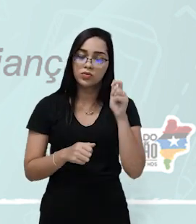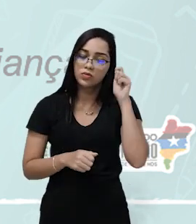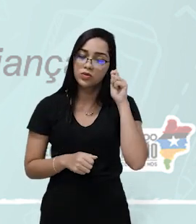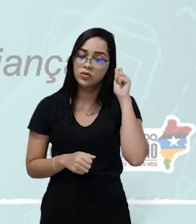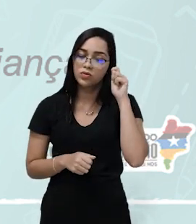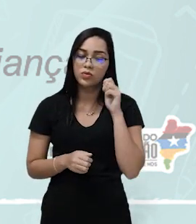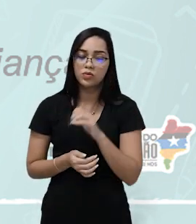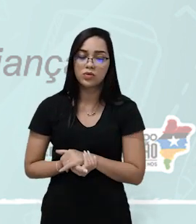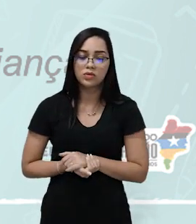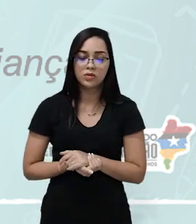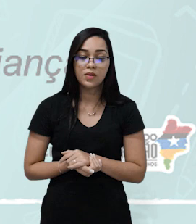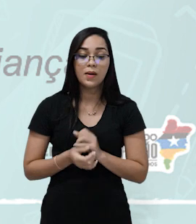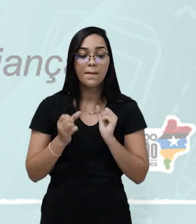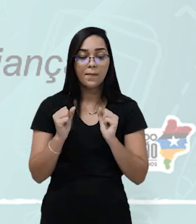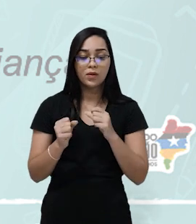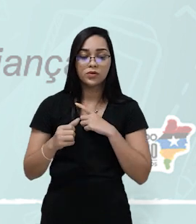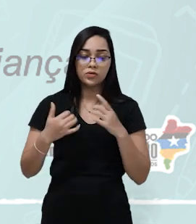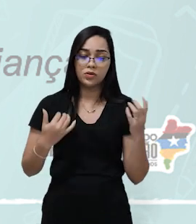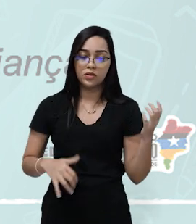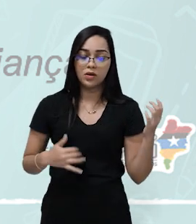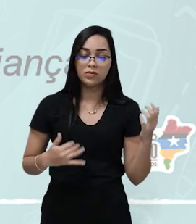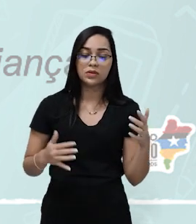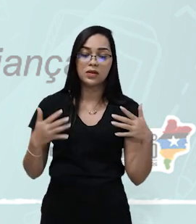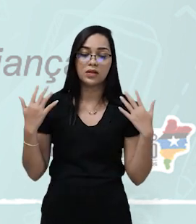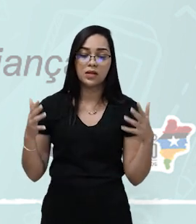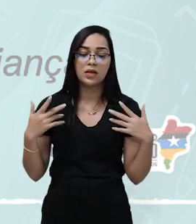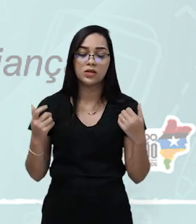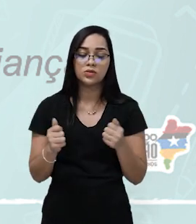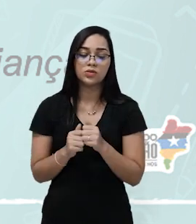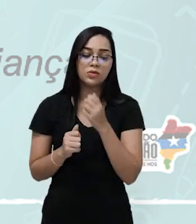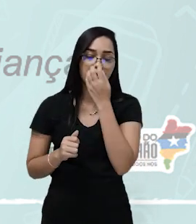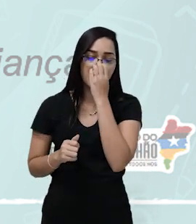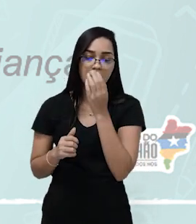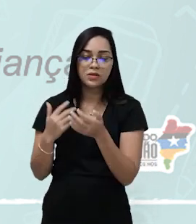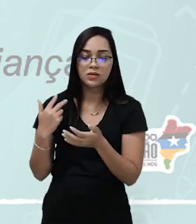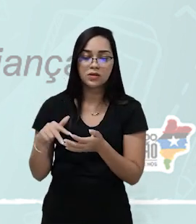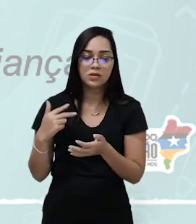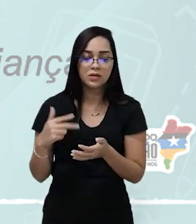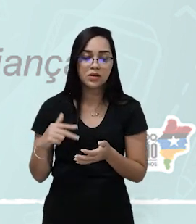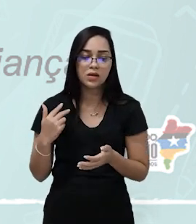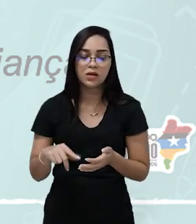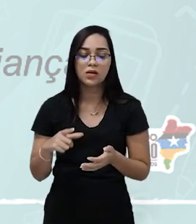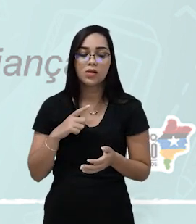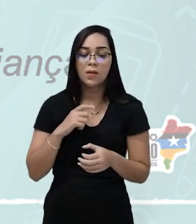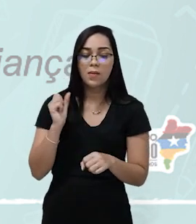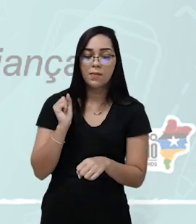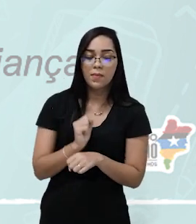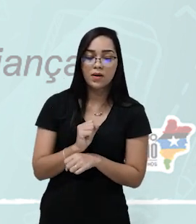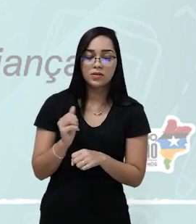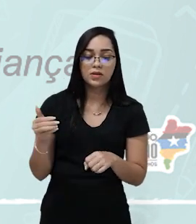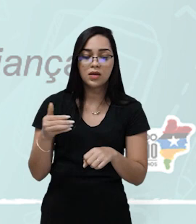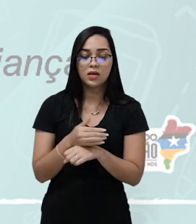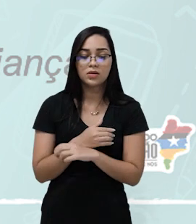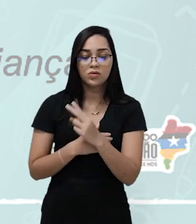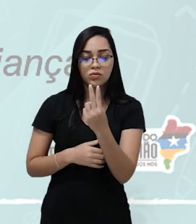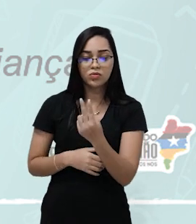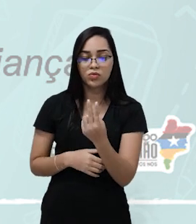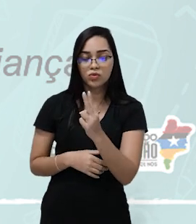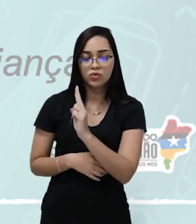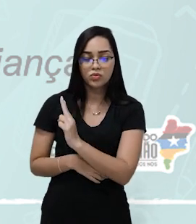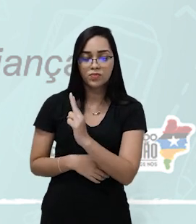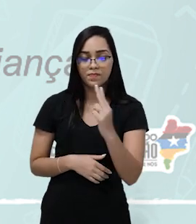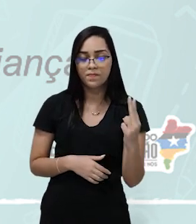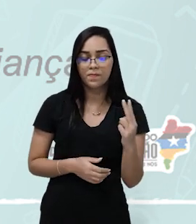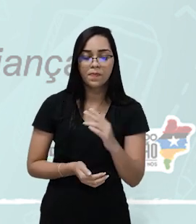monte um cenário mais rico. O resto é com os atores. Aqui, gente, pode-se tocar uma música alegre e o palhaço sai dançando. Uma